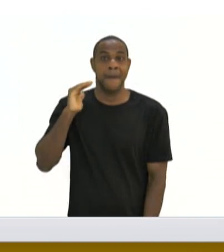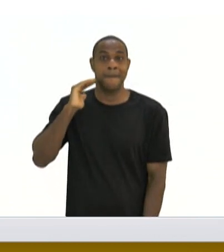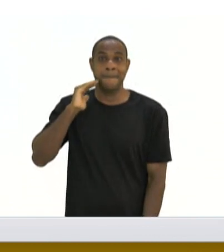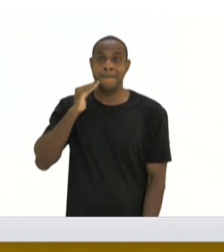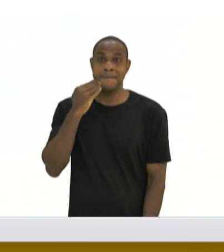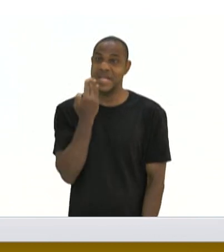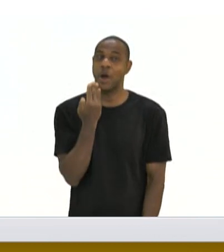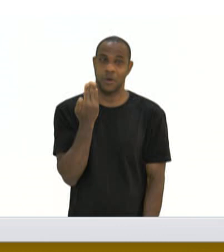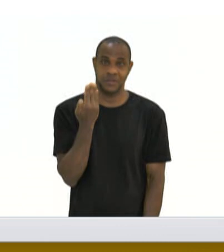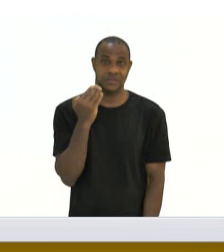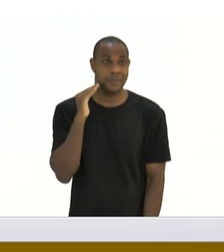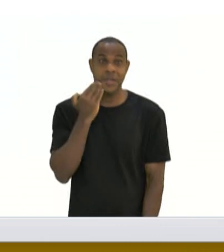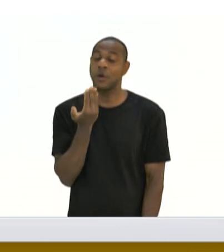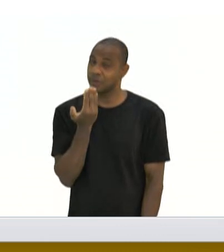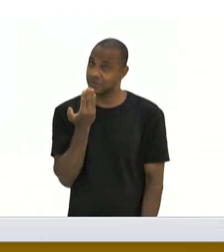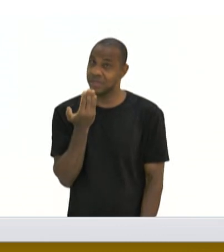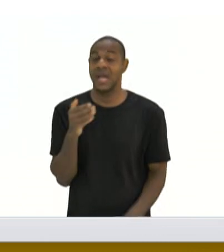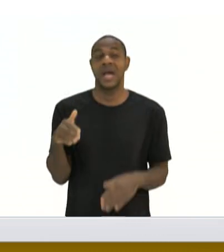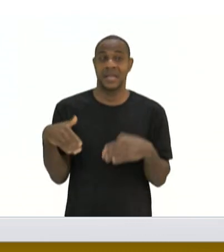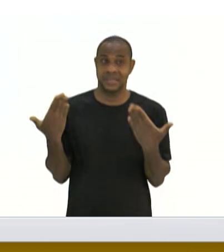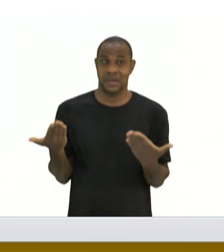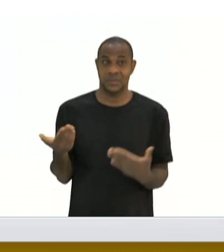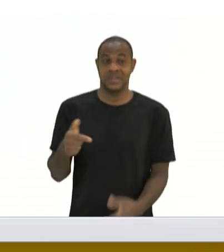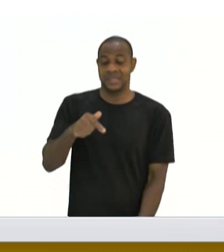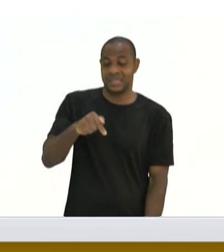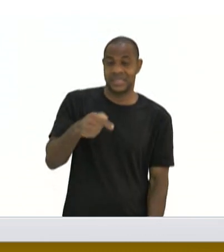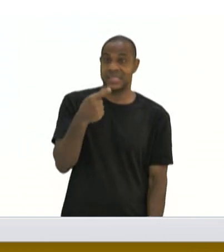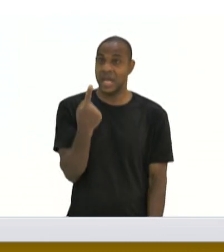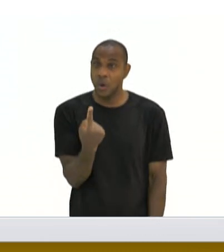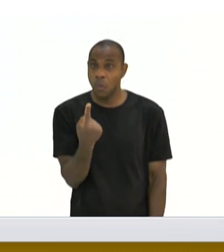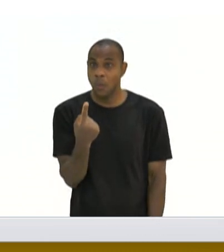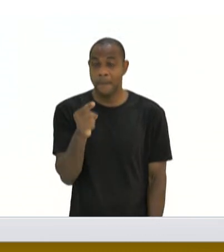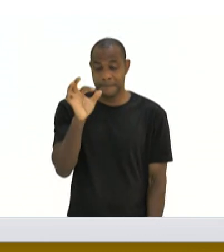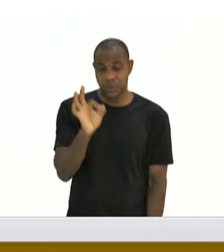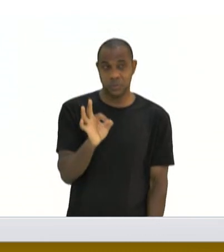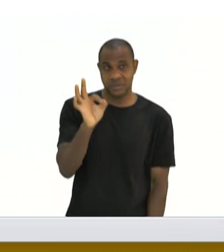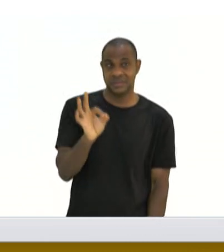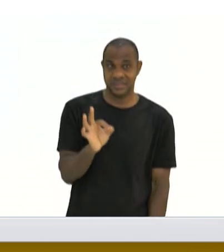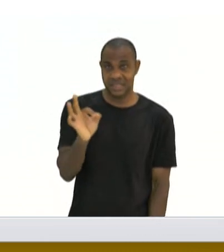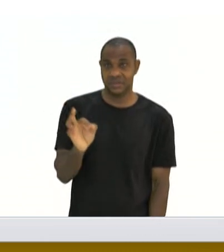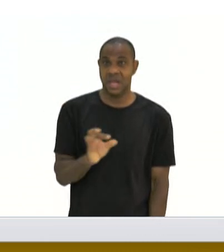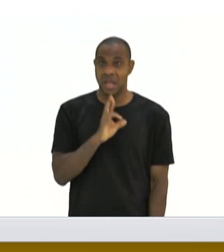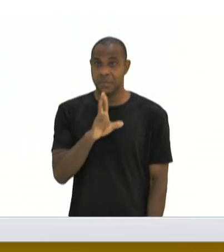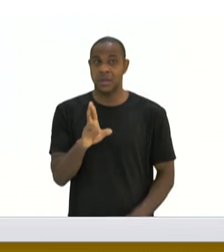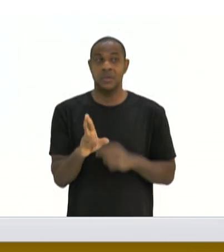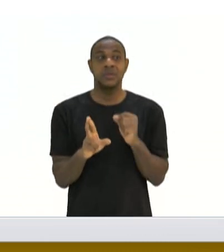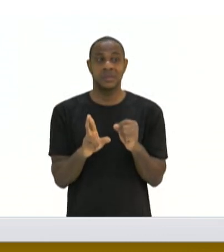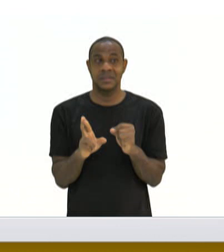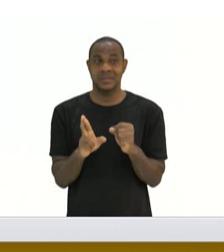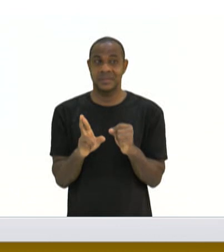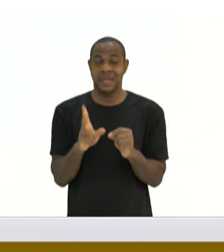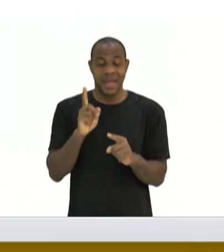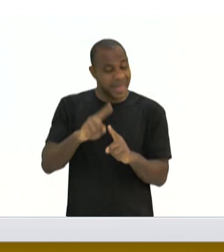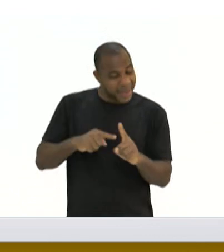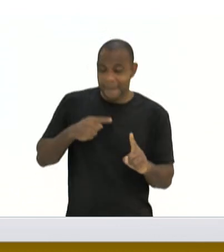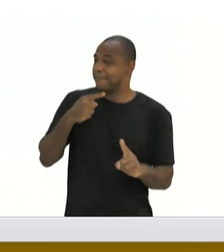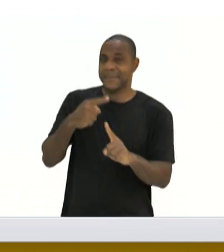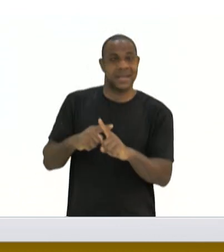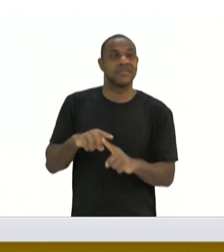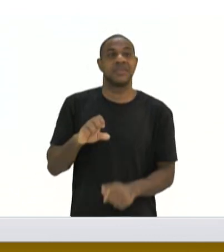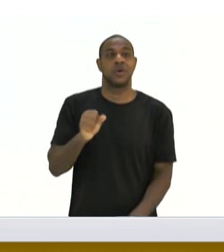e portanto 71 por cento dela resultaria em mais de 85